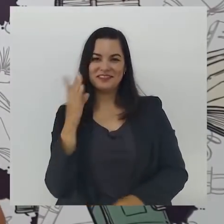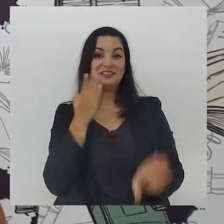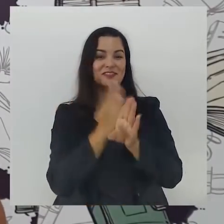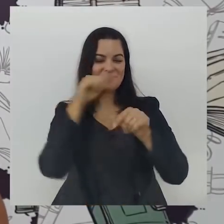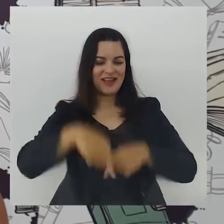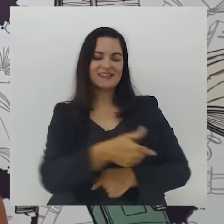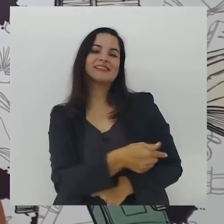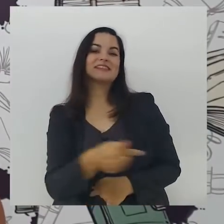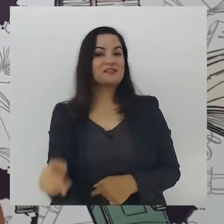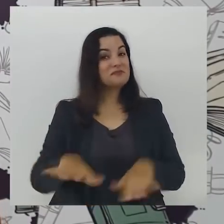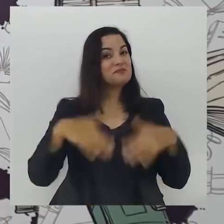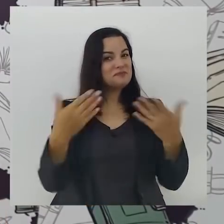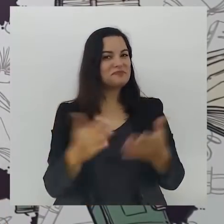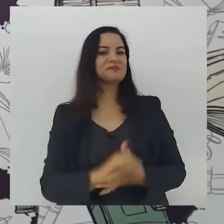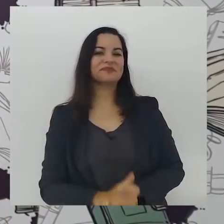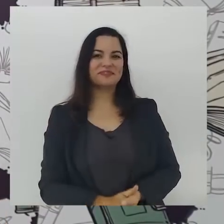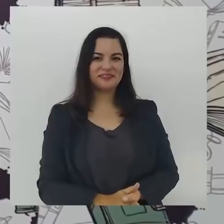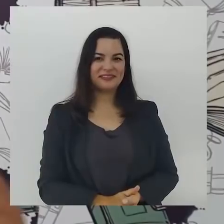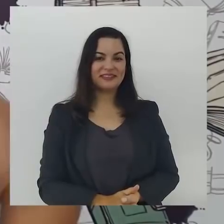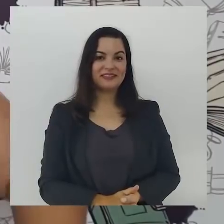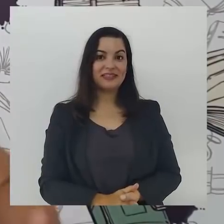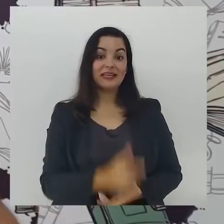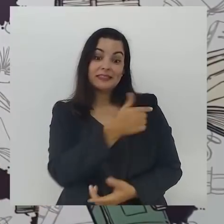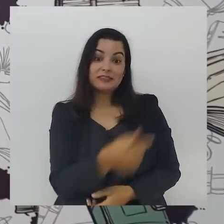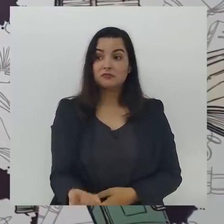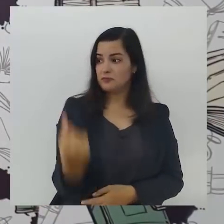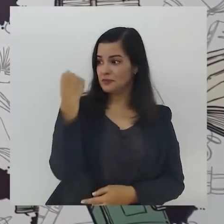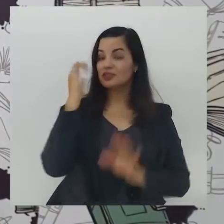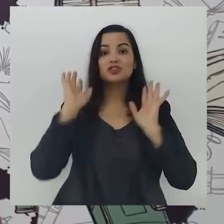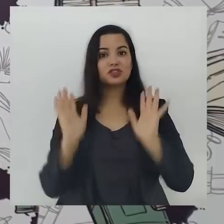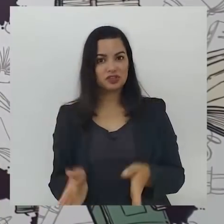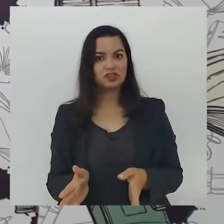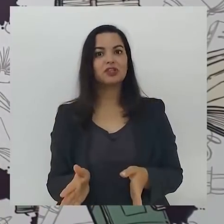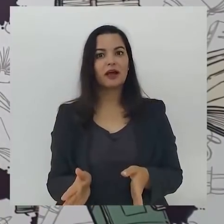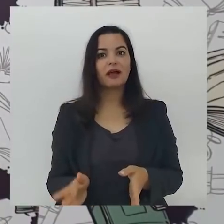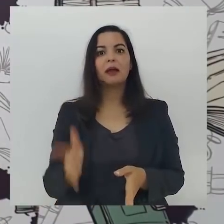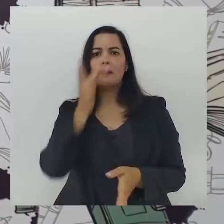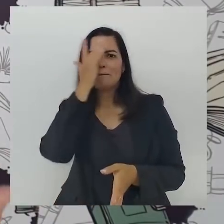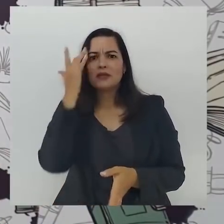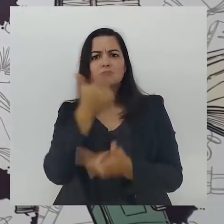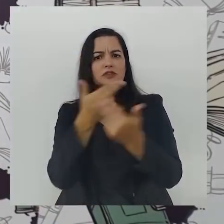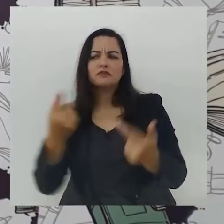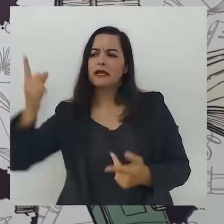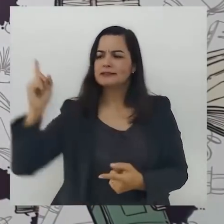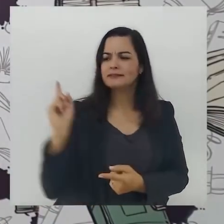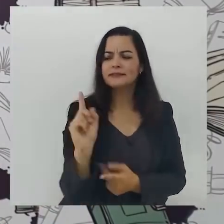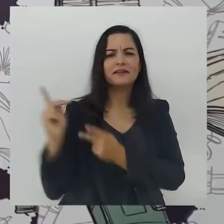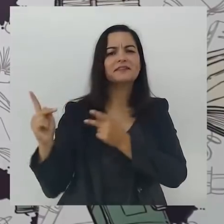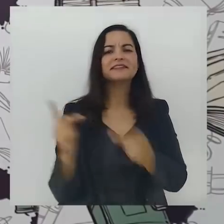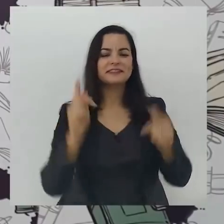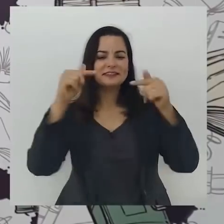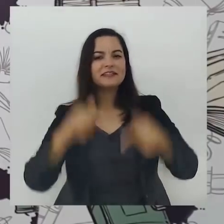vão descobrir ao longo da nossa semana. A semana passada tivemos contribuições lindíssimas.